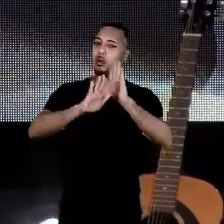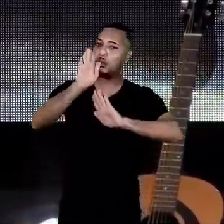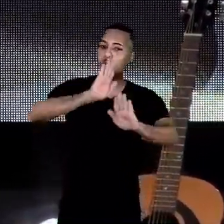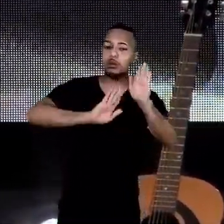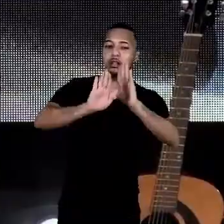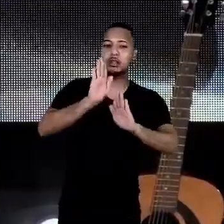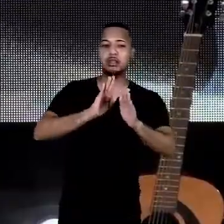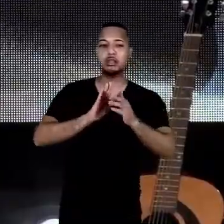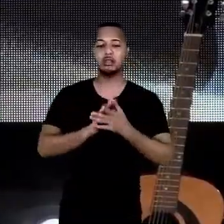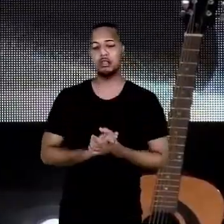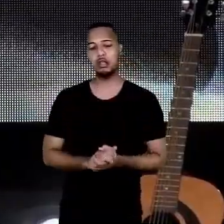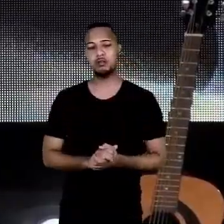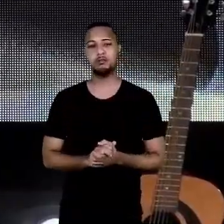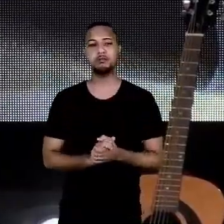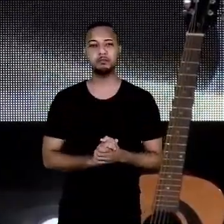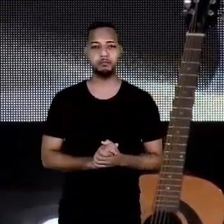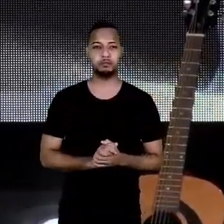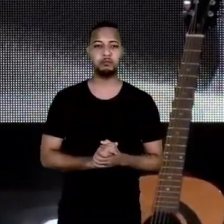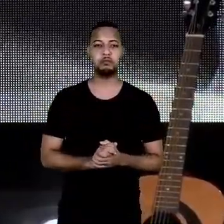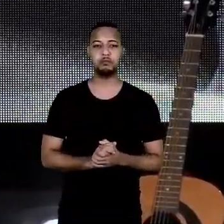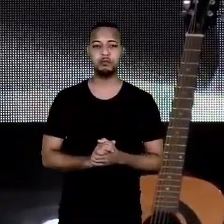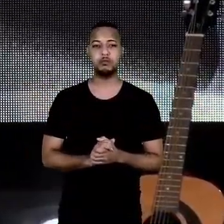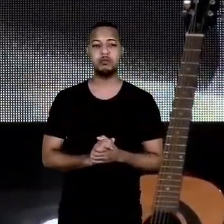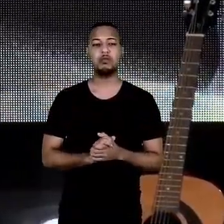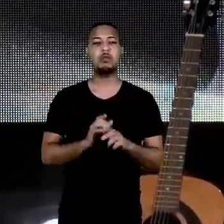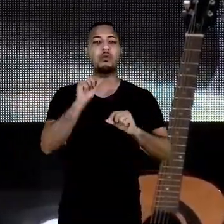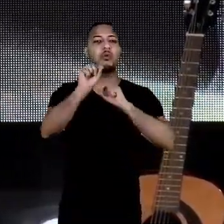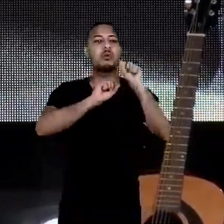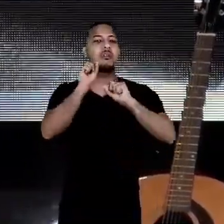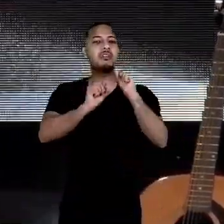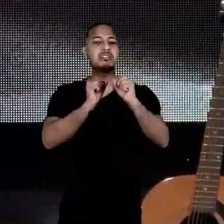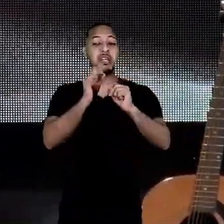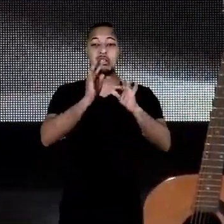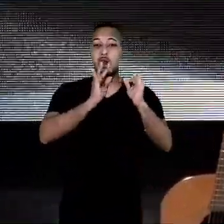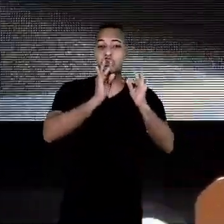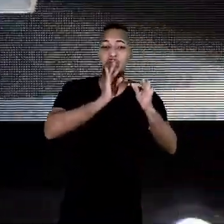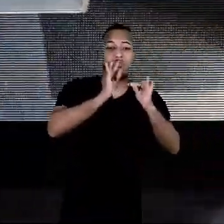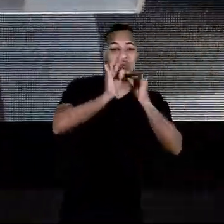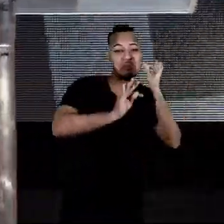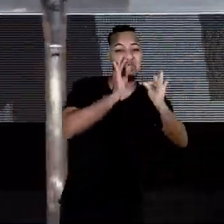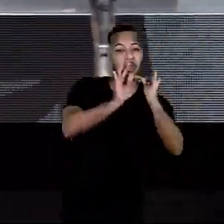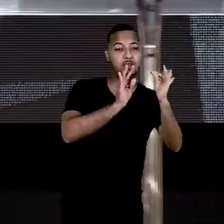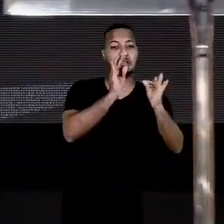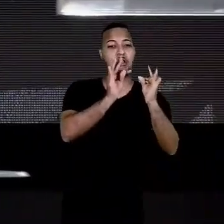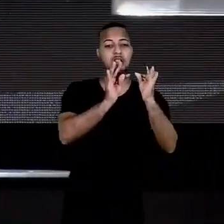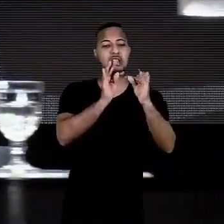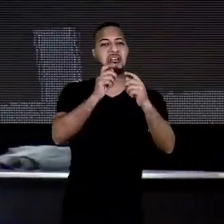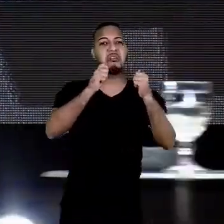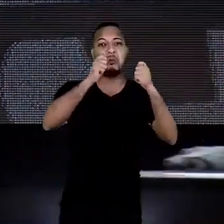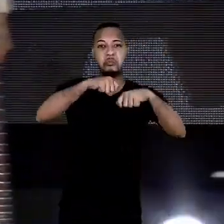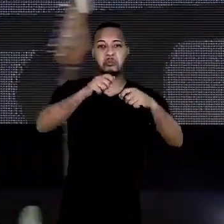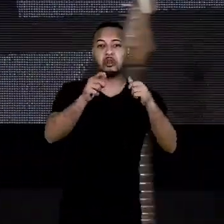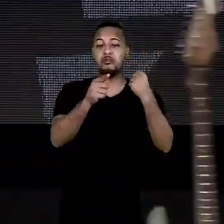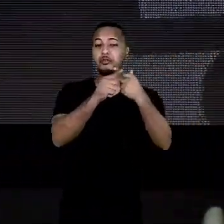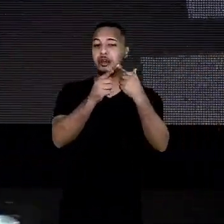corta, cresce, aquilo que você alimenta, vai alimentar você.